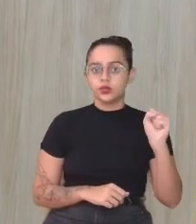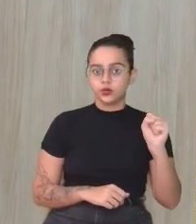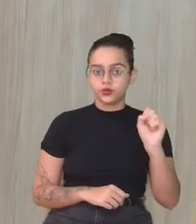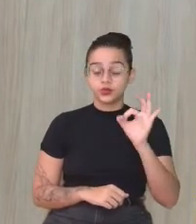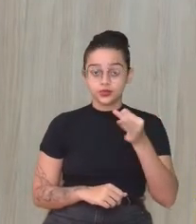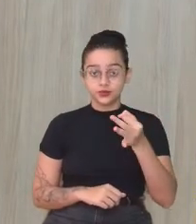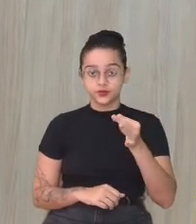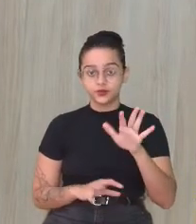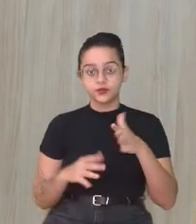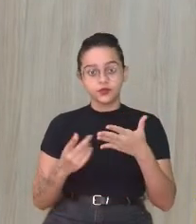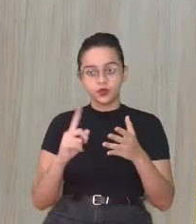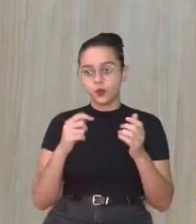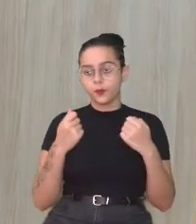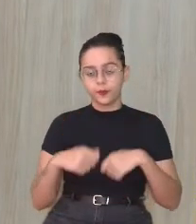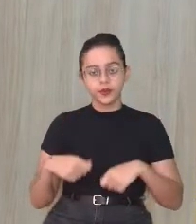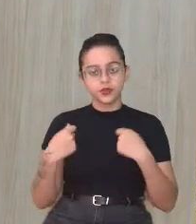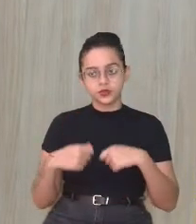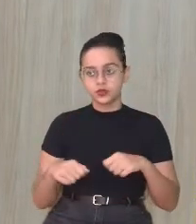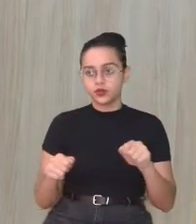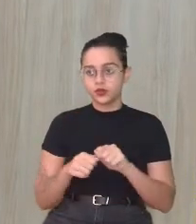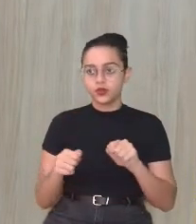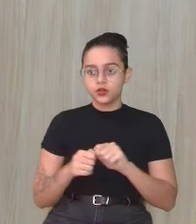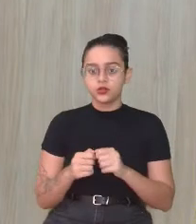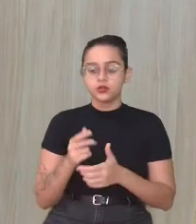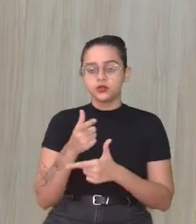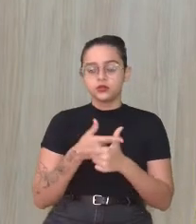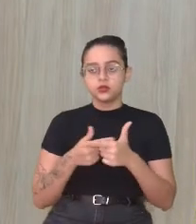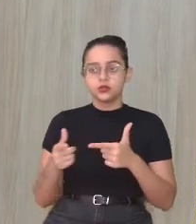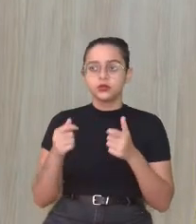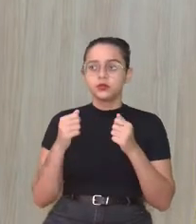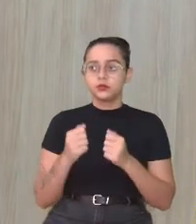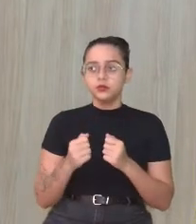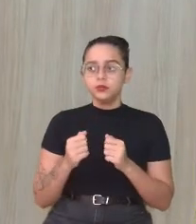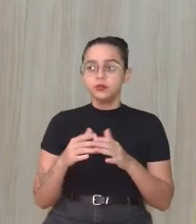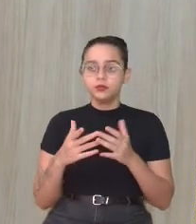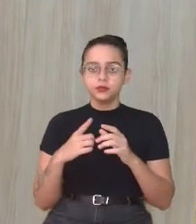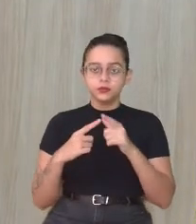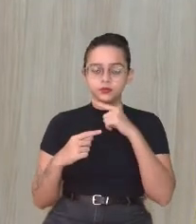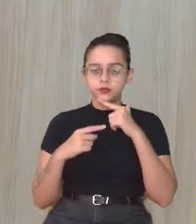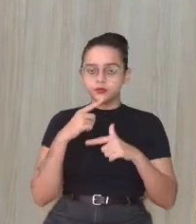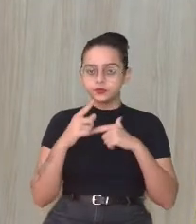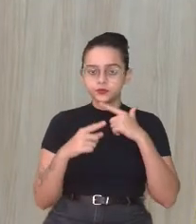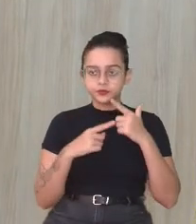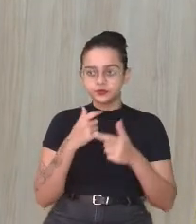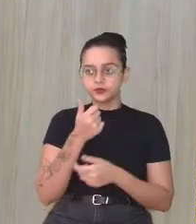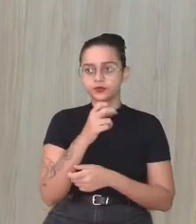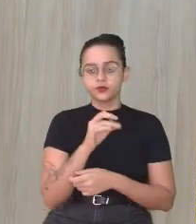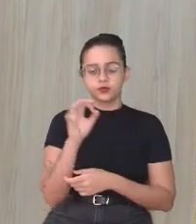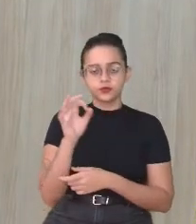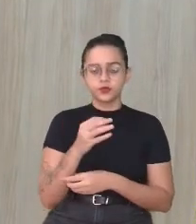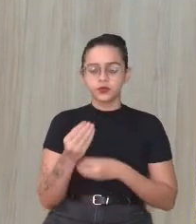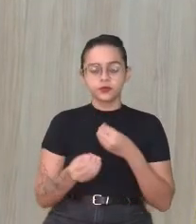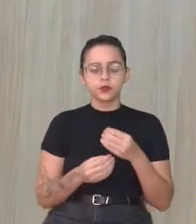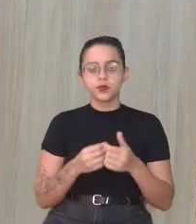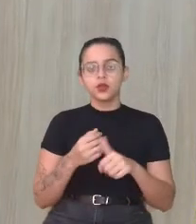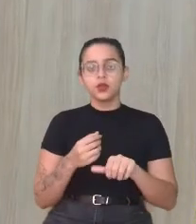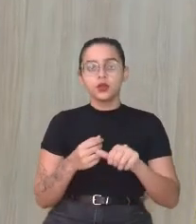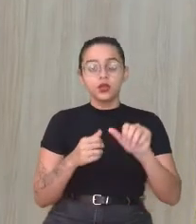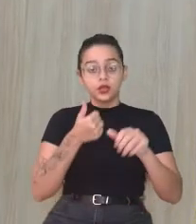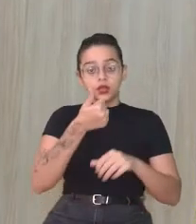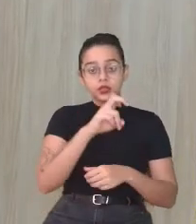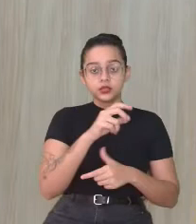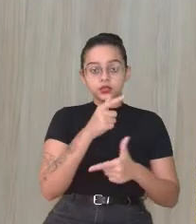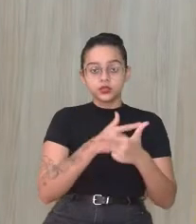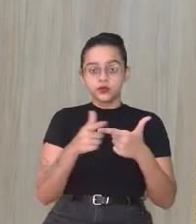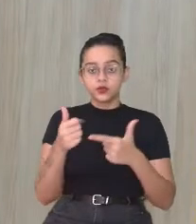certo? Então, você nem precisa mais fazer a divisão, pode botar direto. Mas se tiver dúvida, 15% como é? 15 dividido por 100.